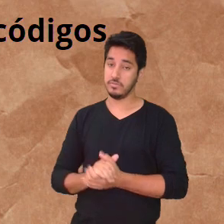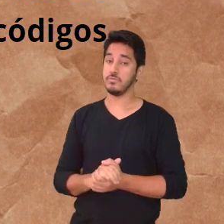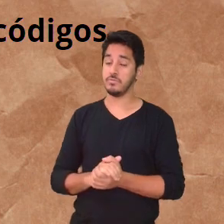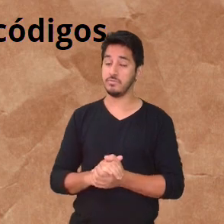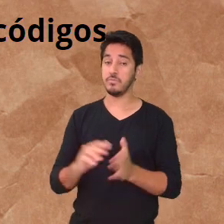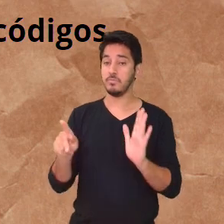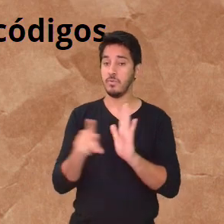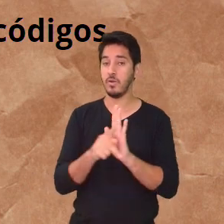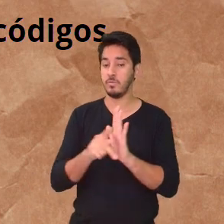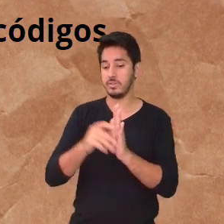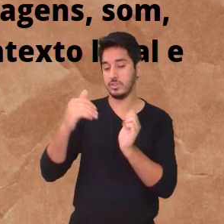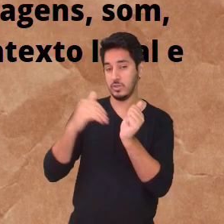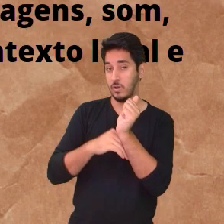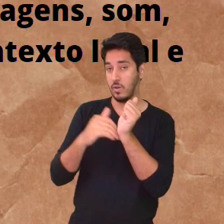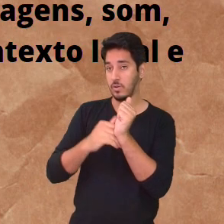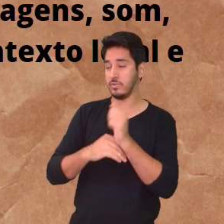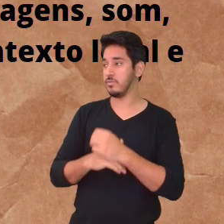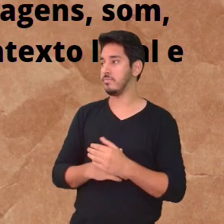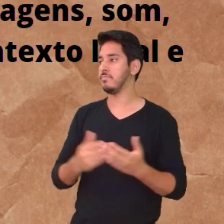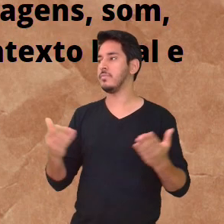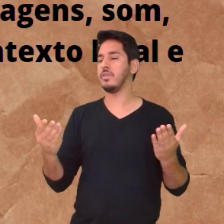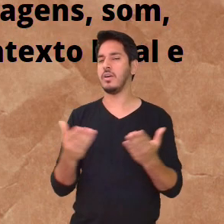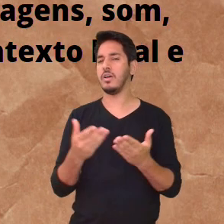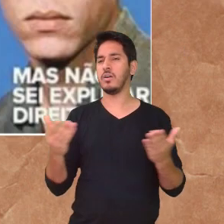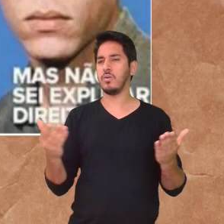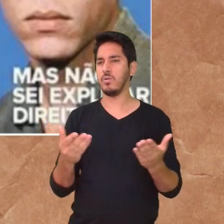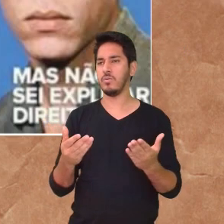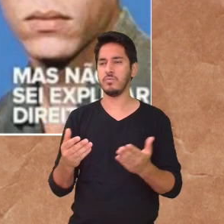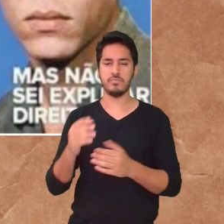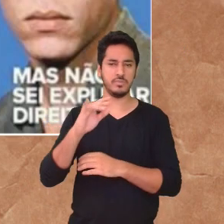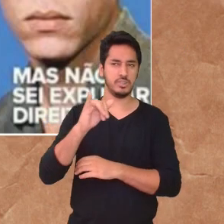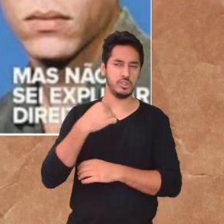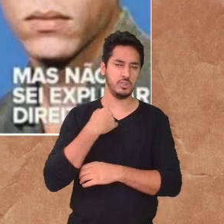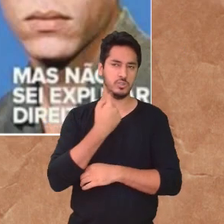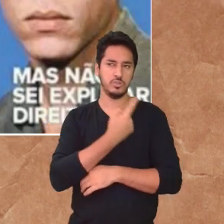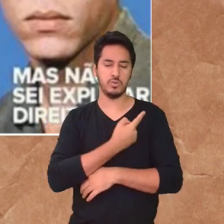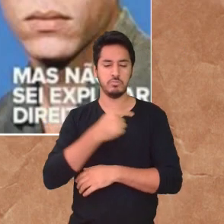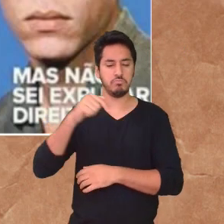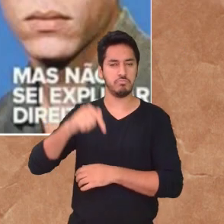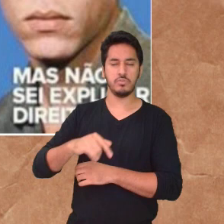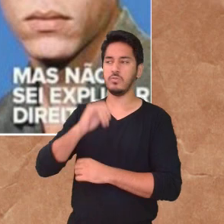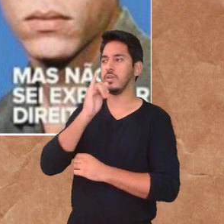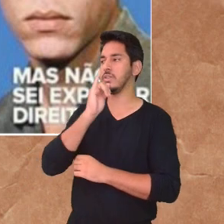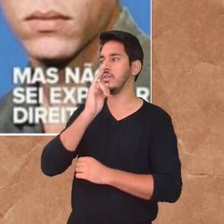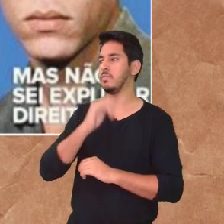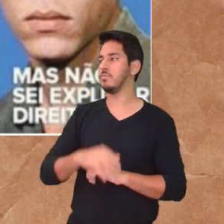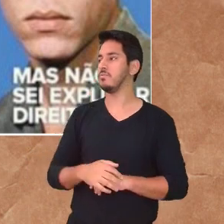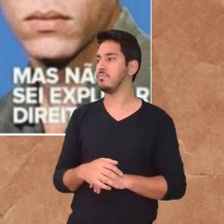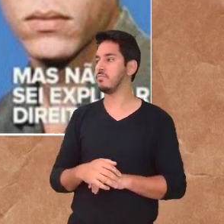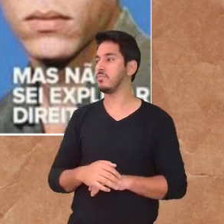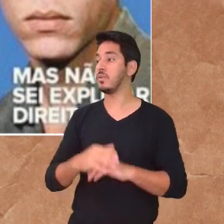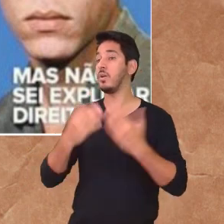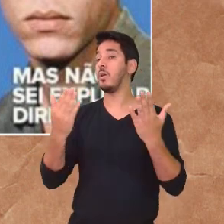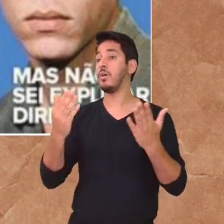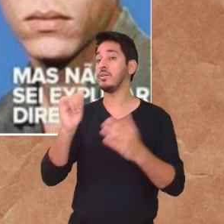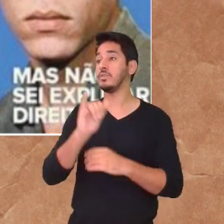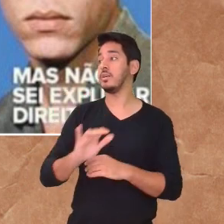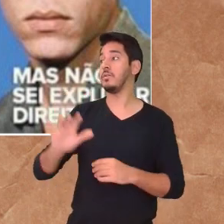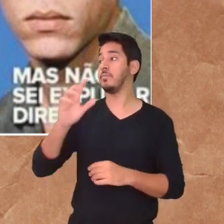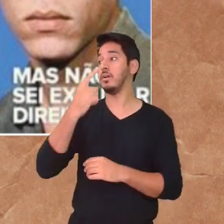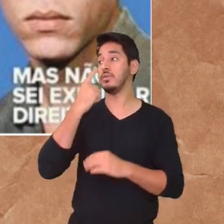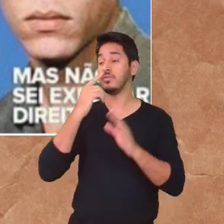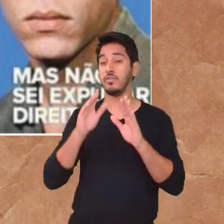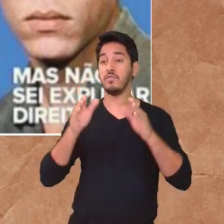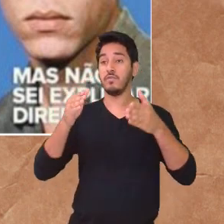multiletramentos de códigos e símbolos. Agora, Tiago, se a gente está aqui, por exemplo, Tiago, qual é essa primeira imagem? Foca na